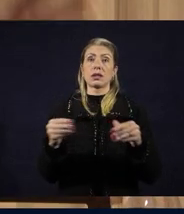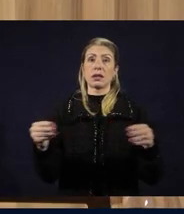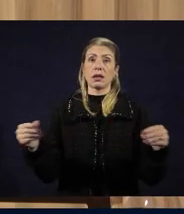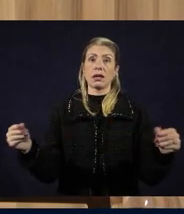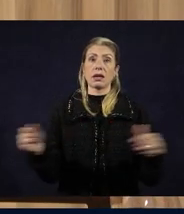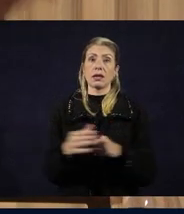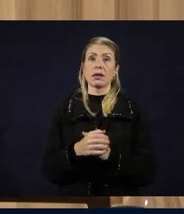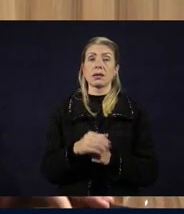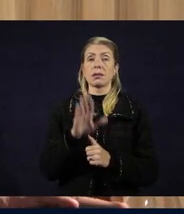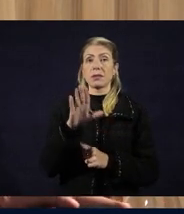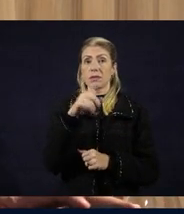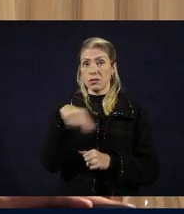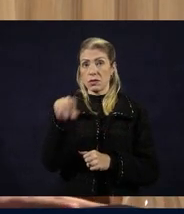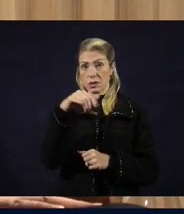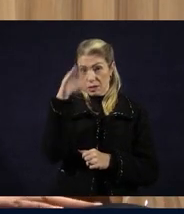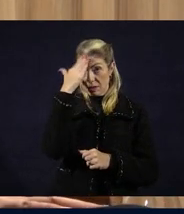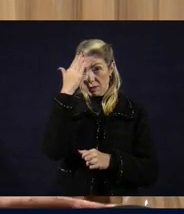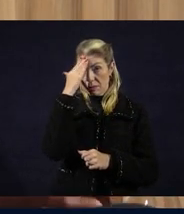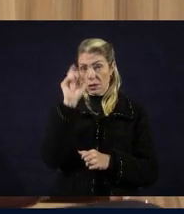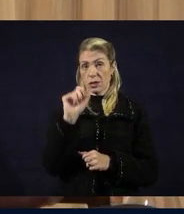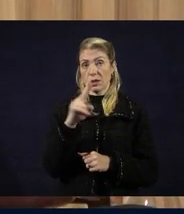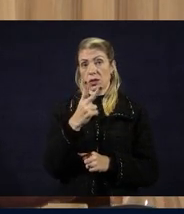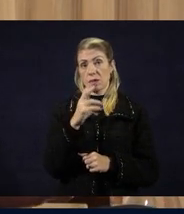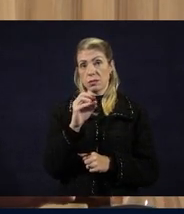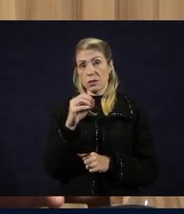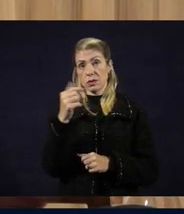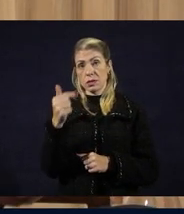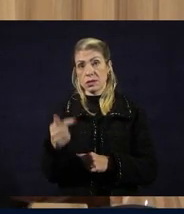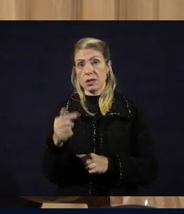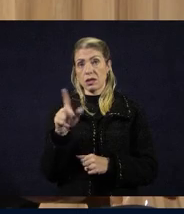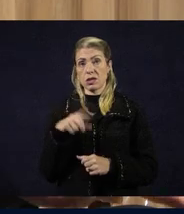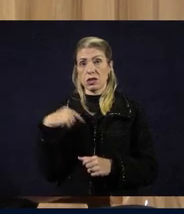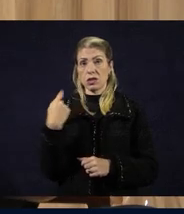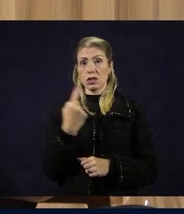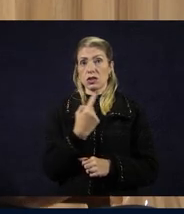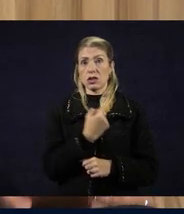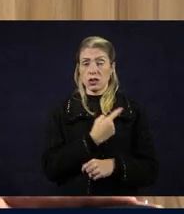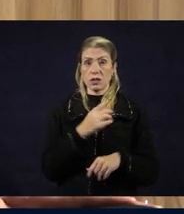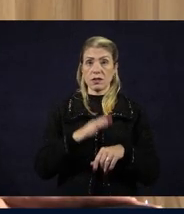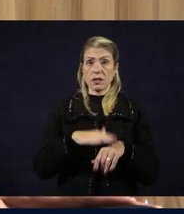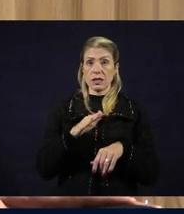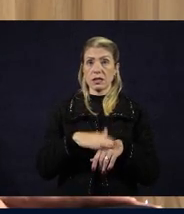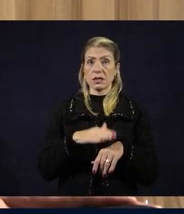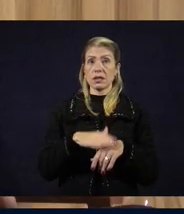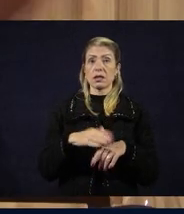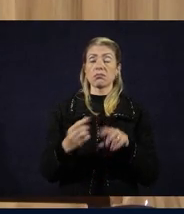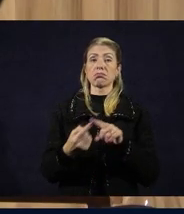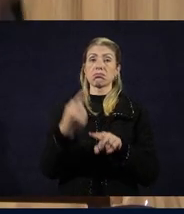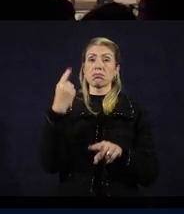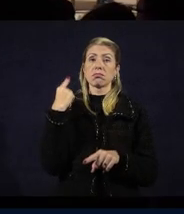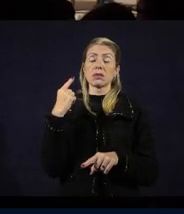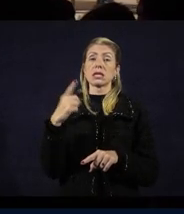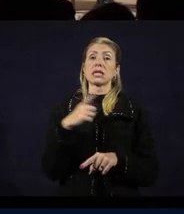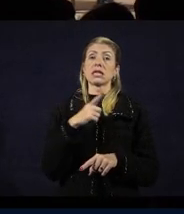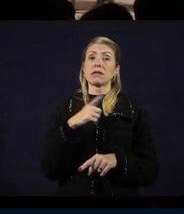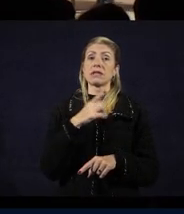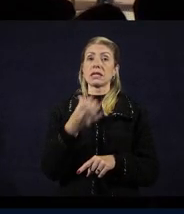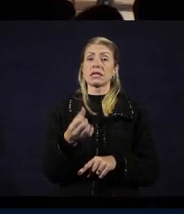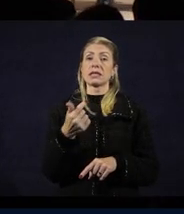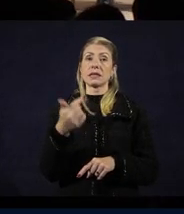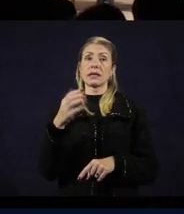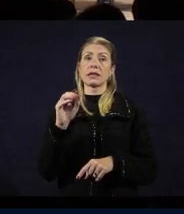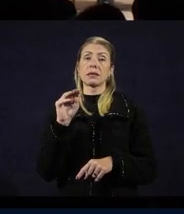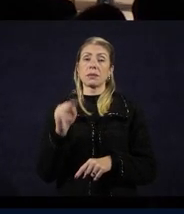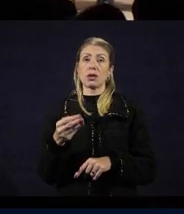mas vocês terem uma ideia em 2007 quando a gente fez arrepiou a gente tinha 670 milhões esse mesmo